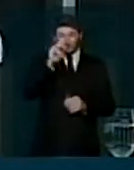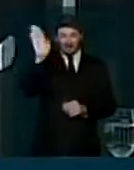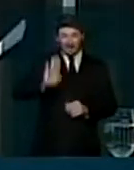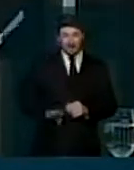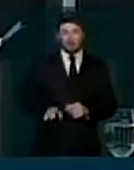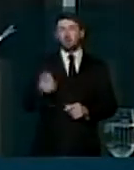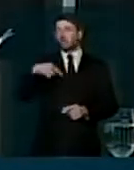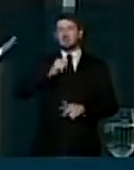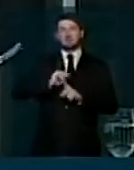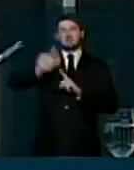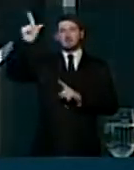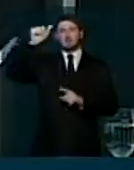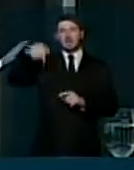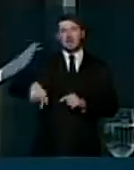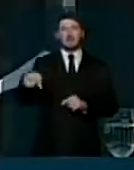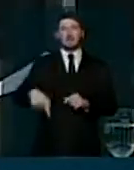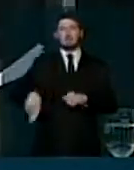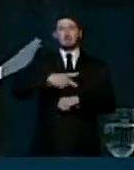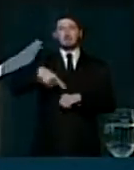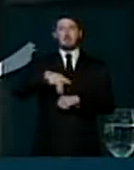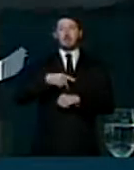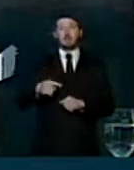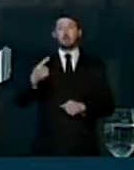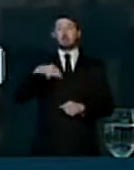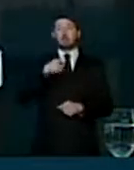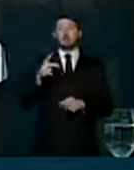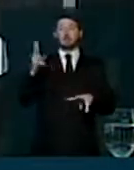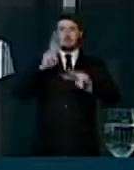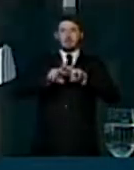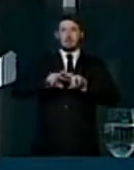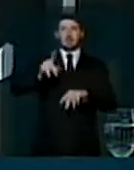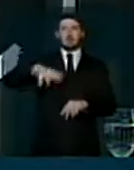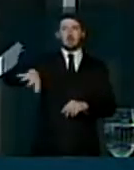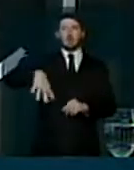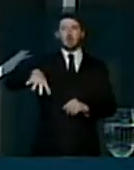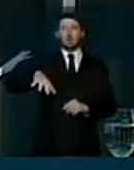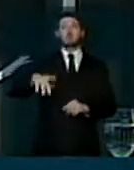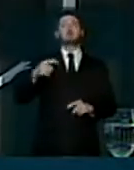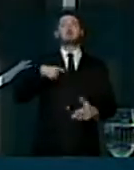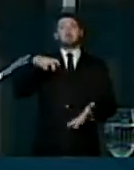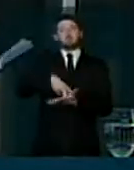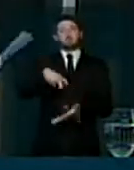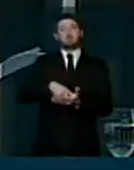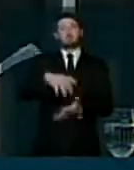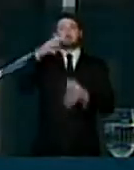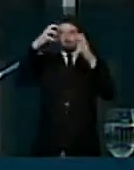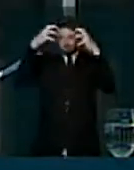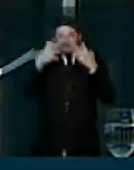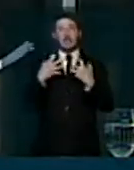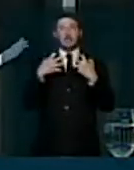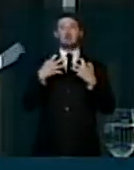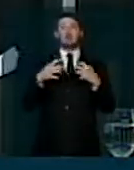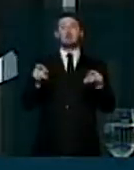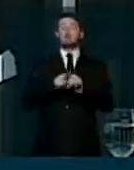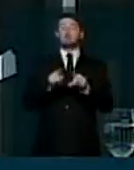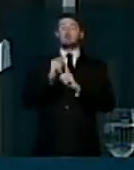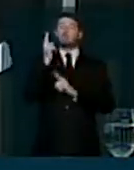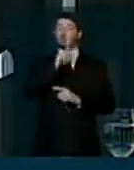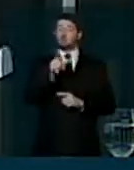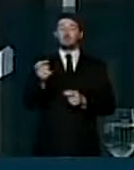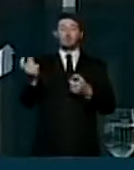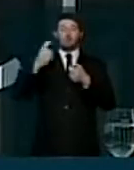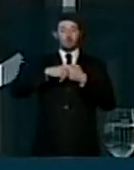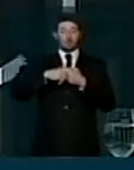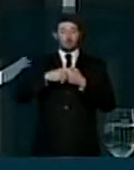banir do nosso país, levá-los ao cárcere, punir com severidade e, sobretudo, recuperar